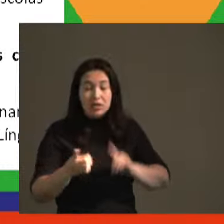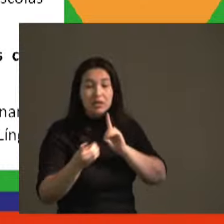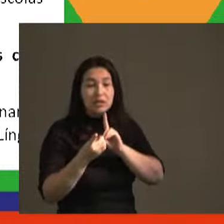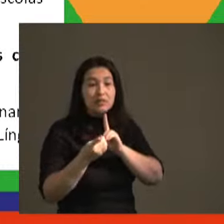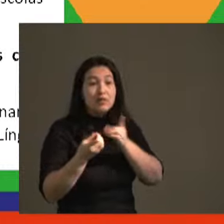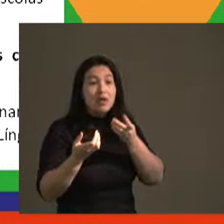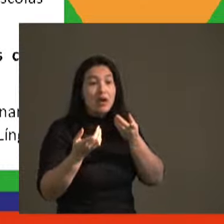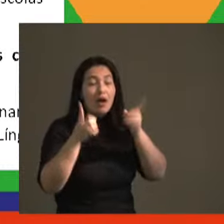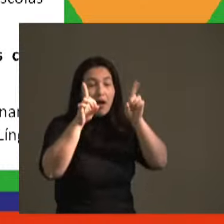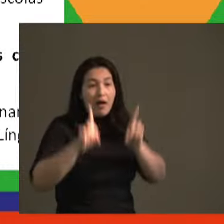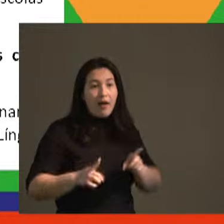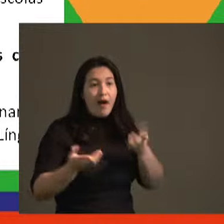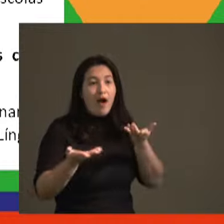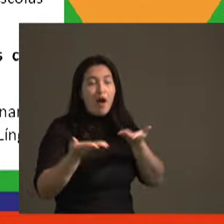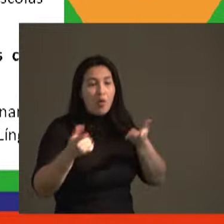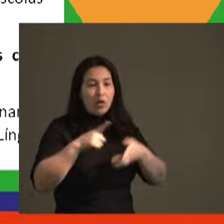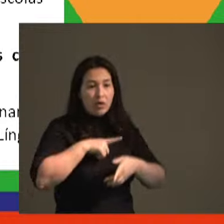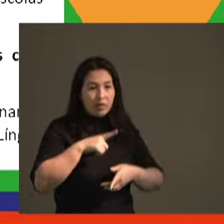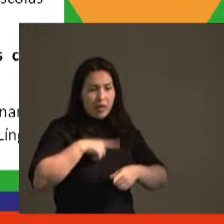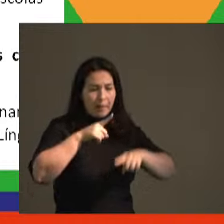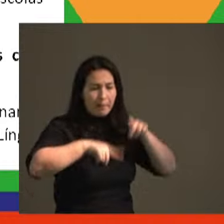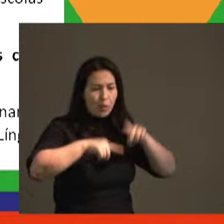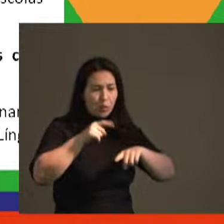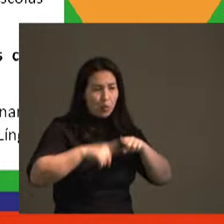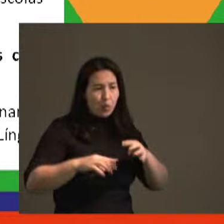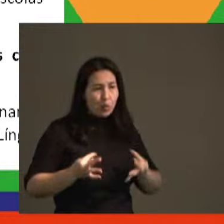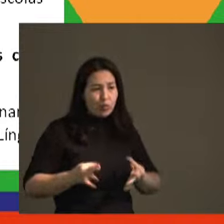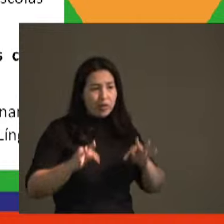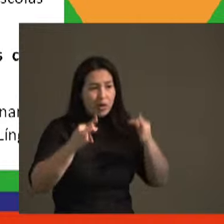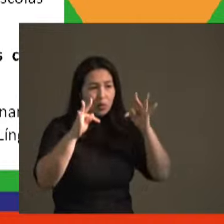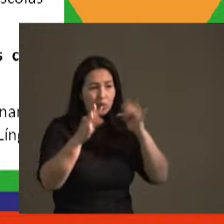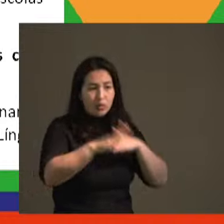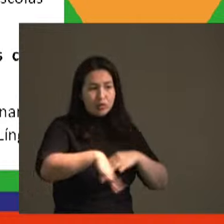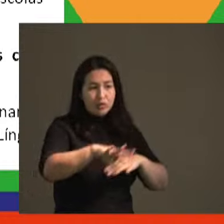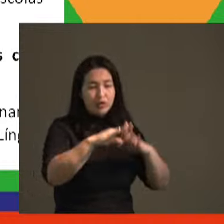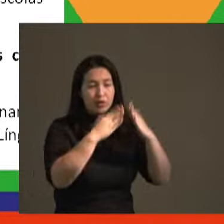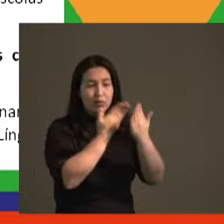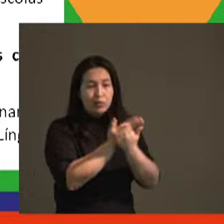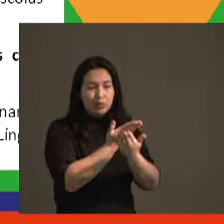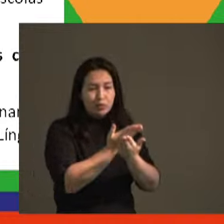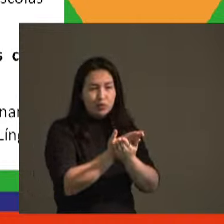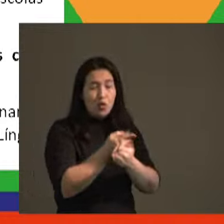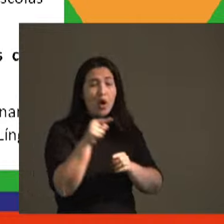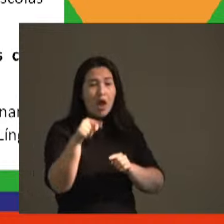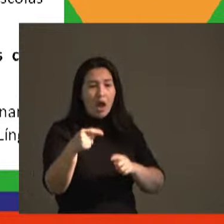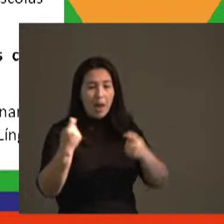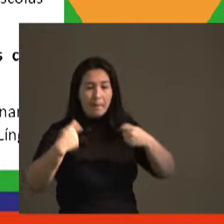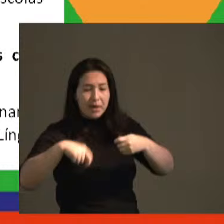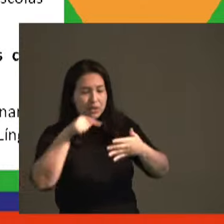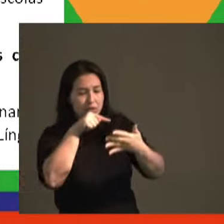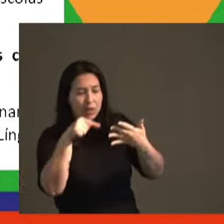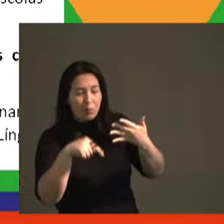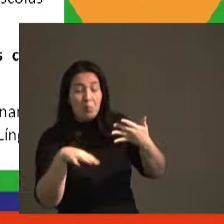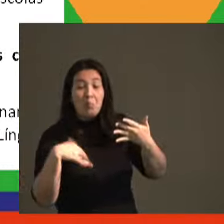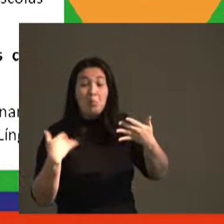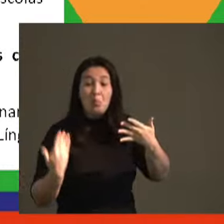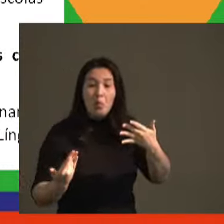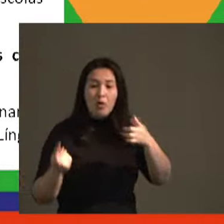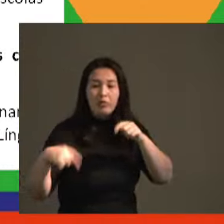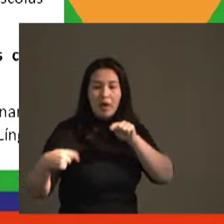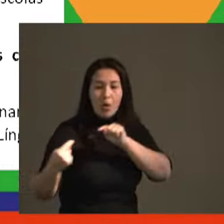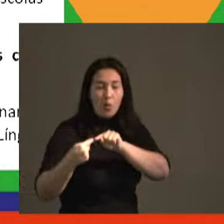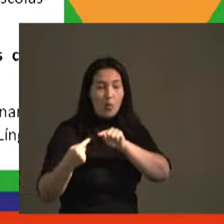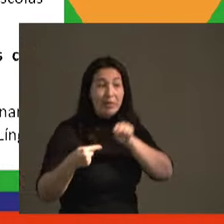agora os produtos de tecnologia na escola, de acordo com a necessidade que ela tiver. E é o diretor da escola que